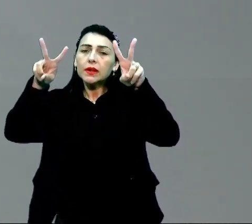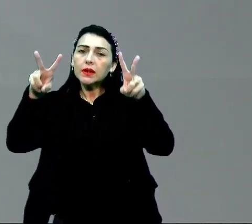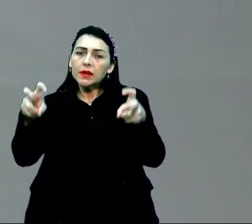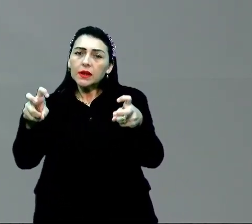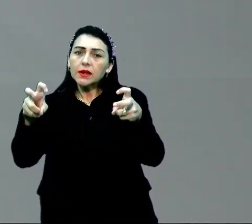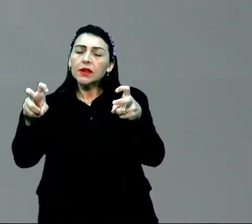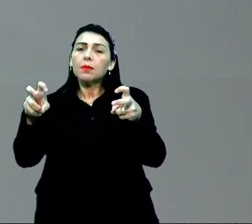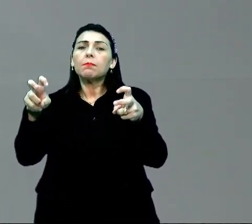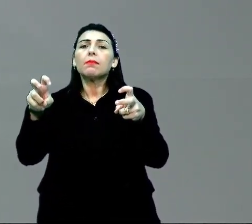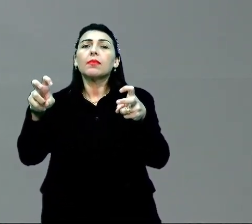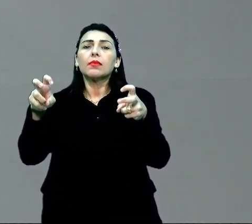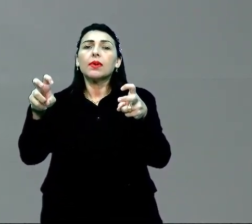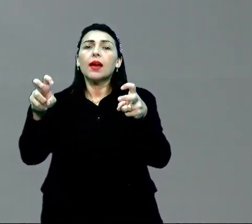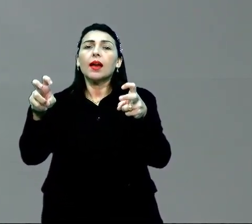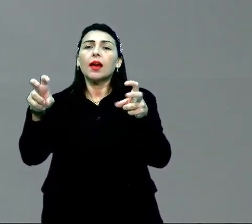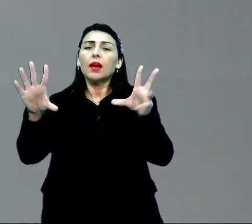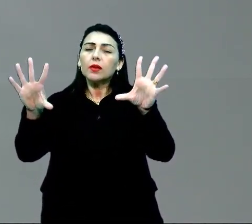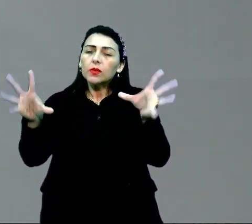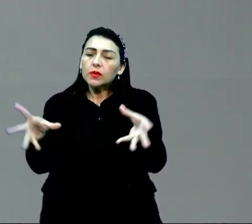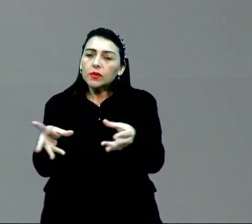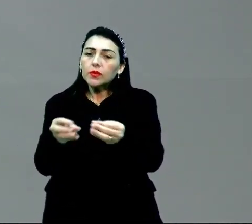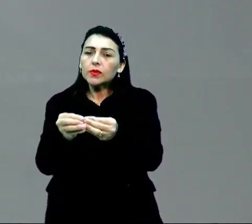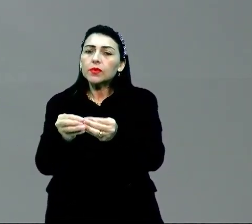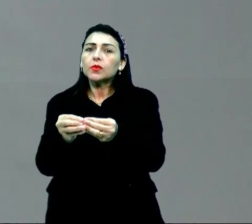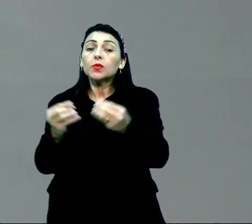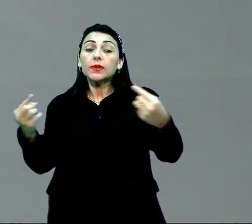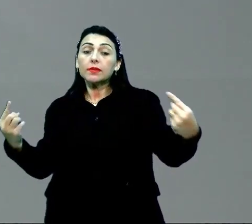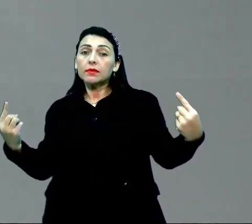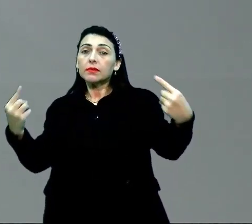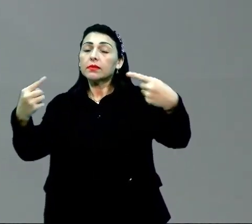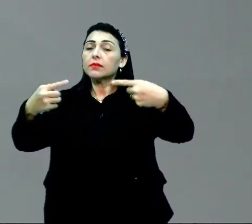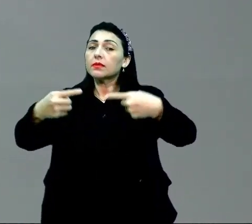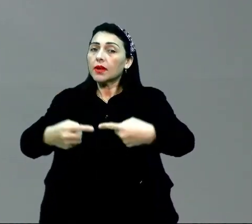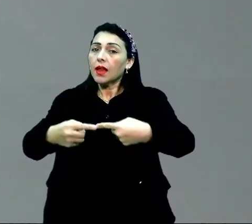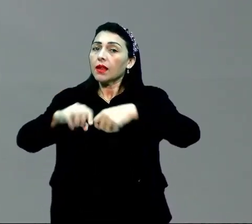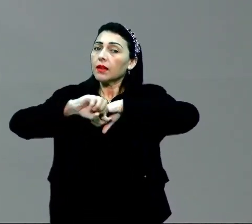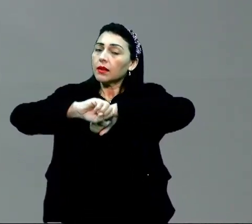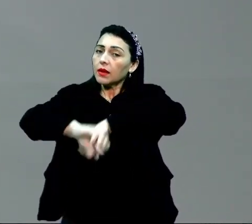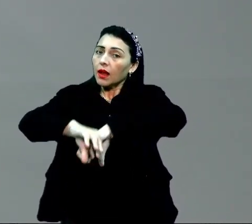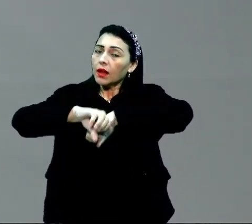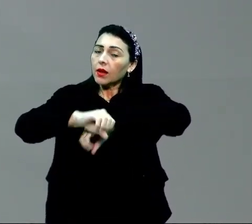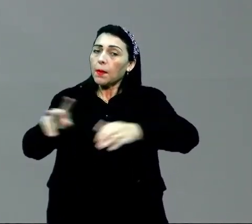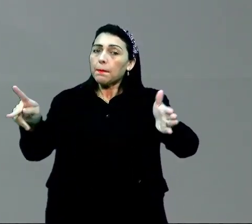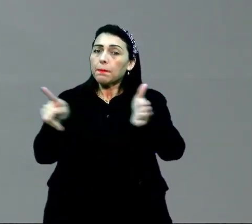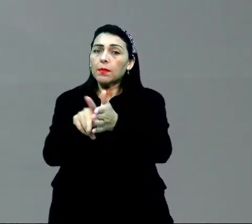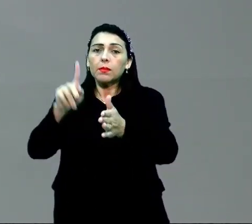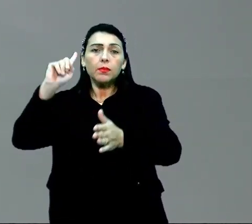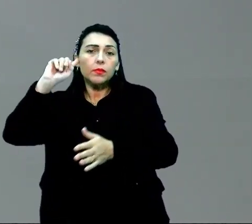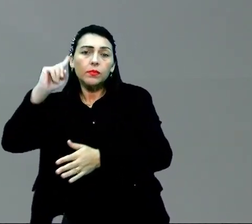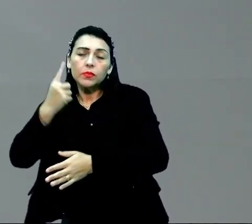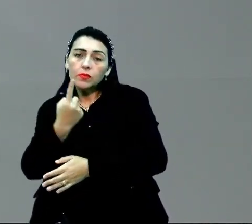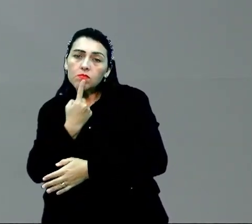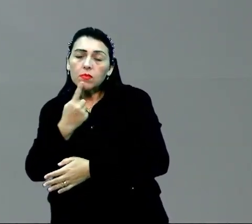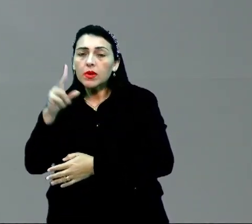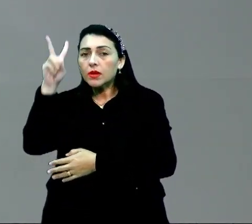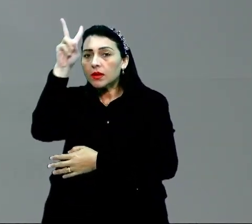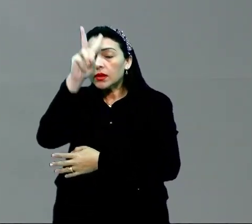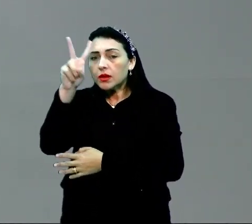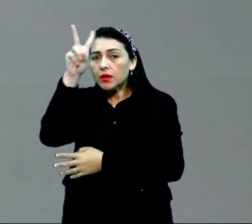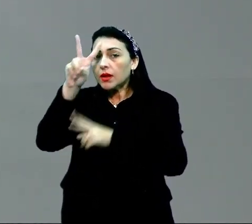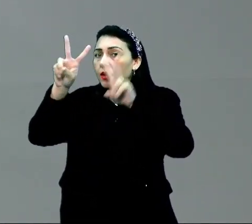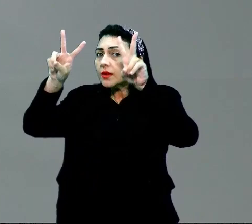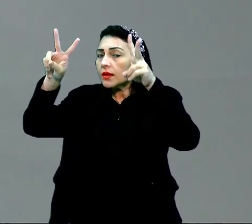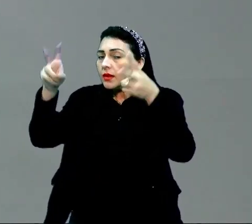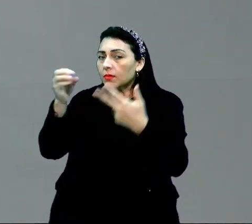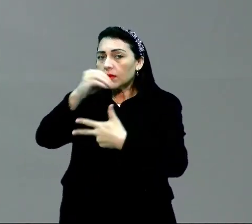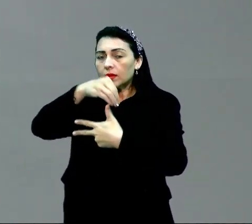mais específica, nós estamos falando dos desafios da educação voltada para os surdos. Lembrando que a temática